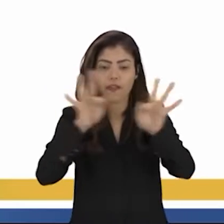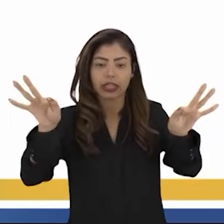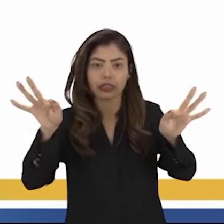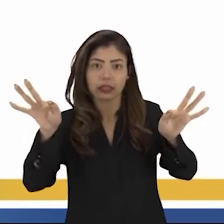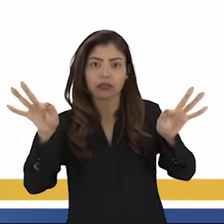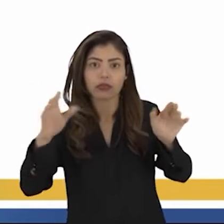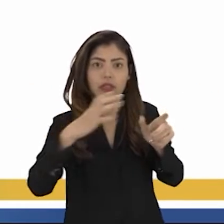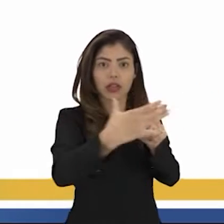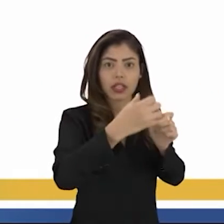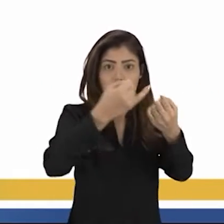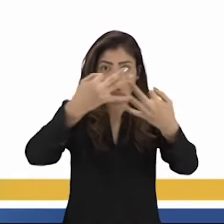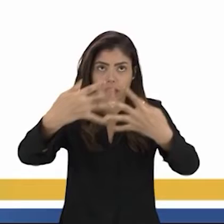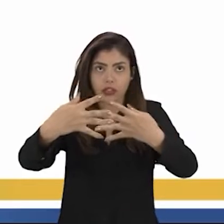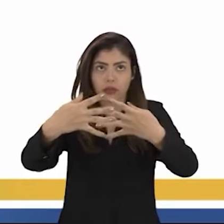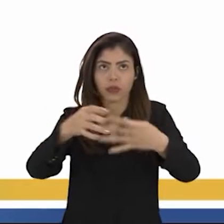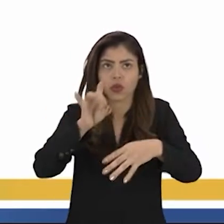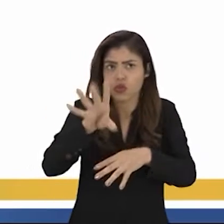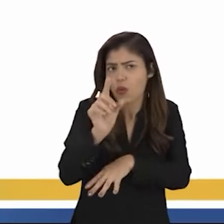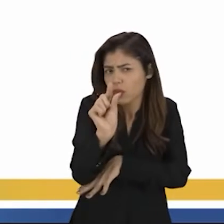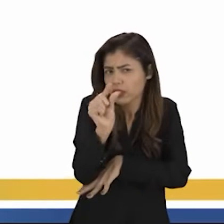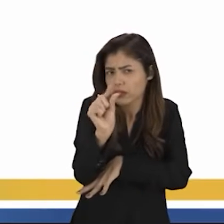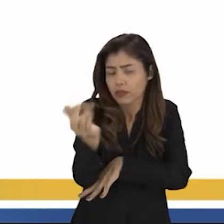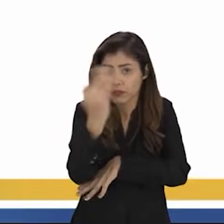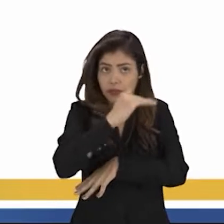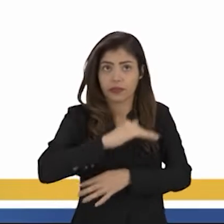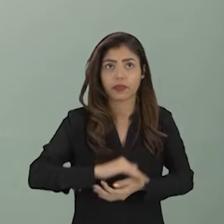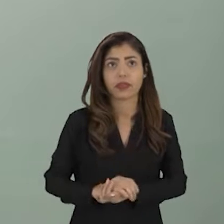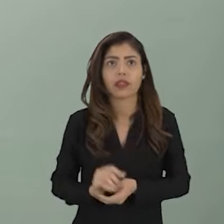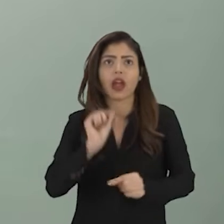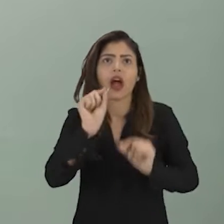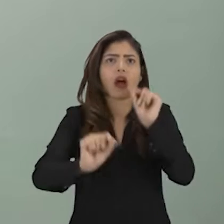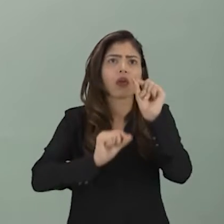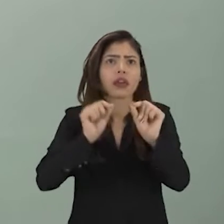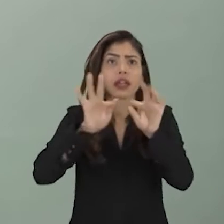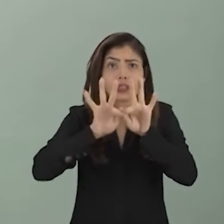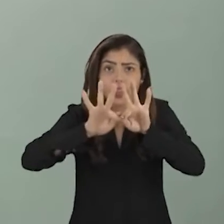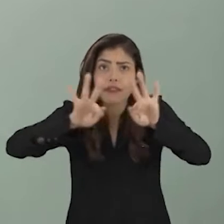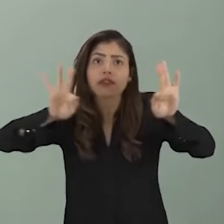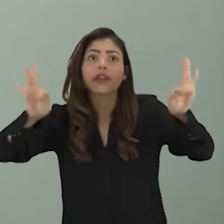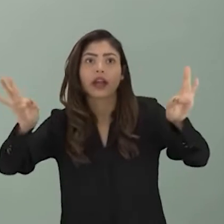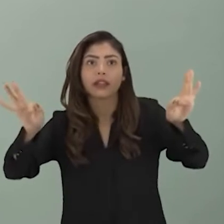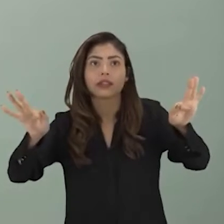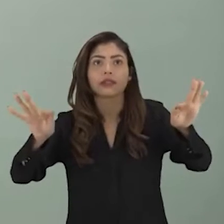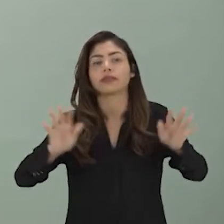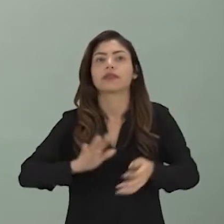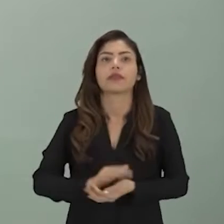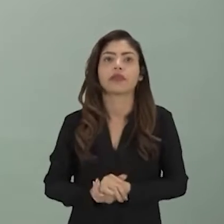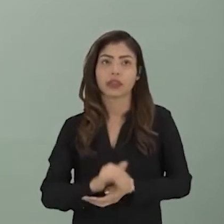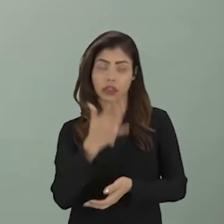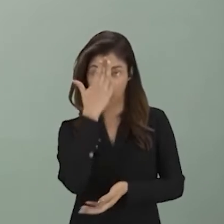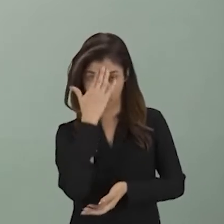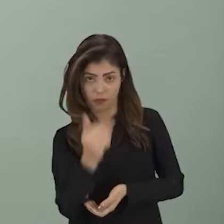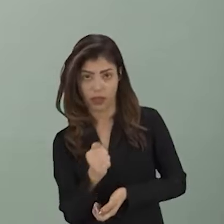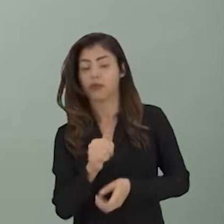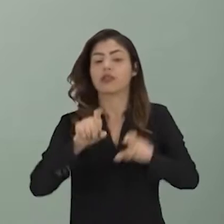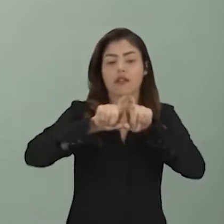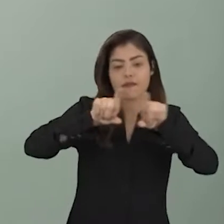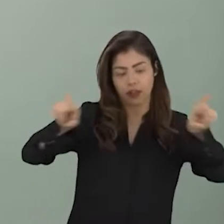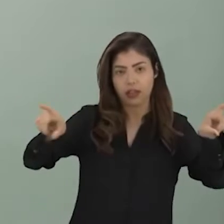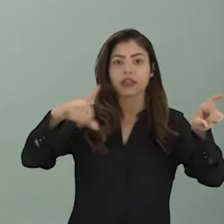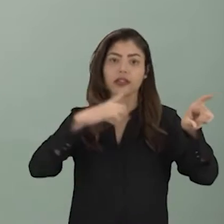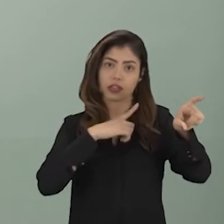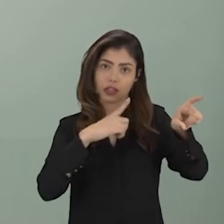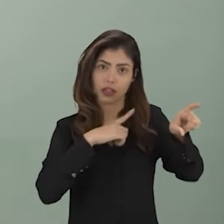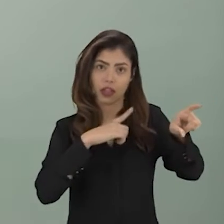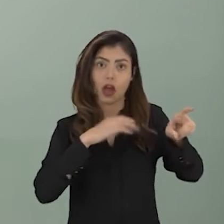caráter explicativos. Só um pouquinho, vem aqui comigo. O que são essas frases intercaladas? Nós sabemos que as orações, elas